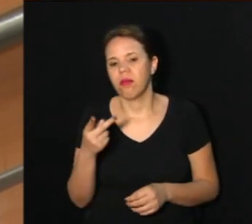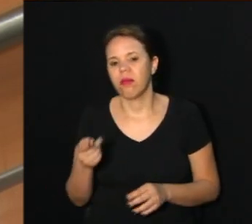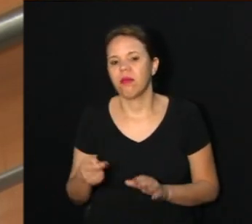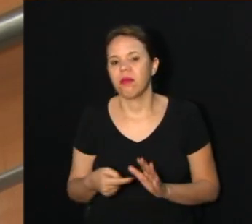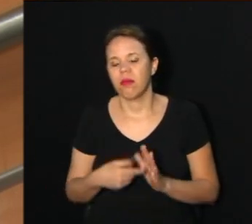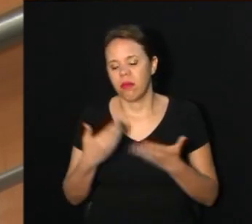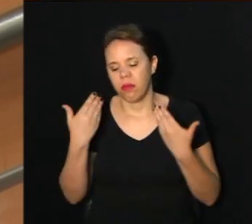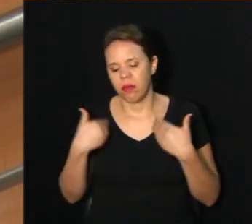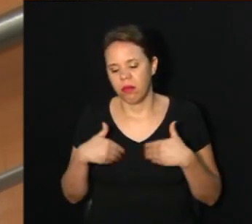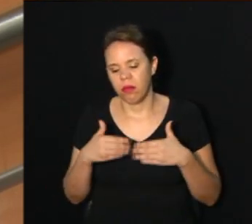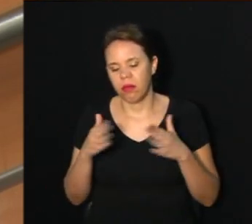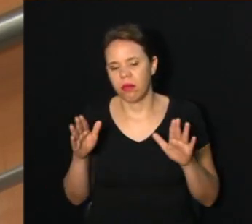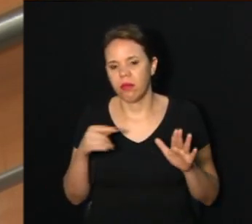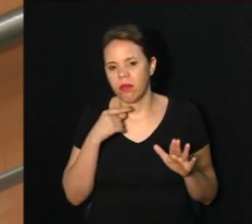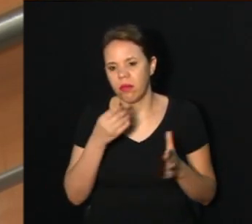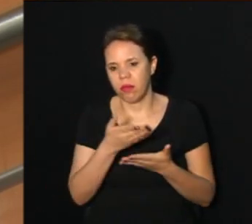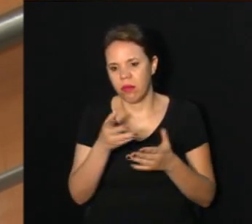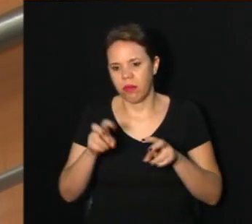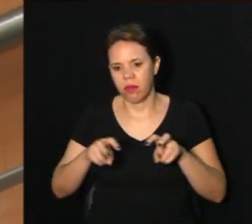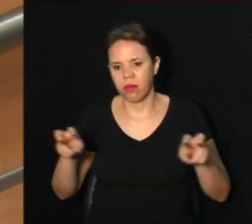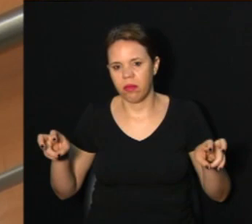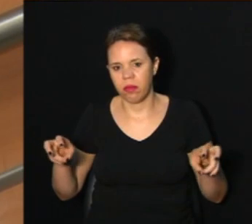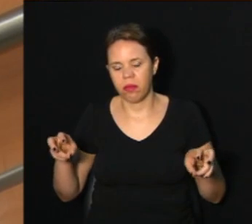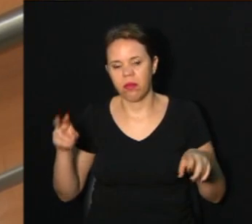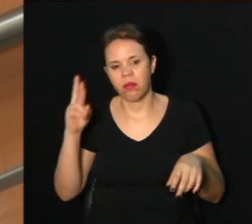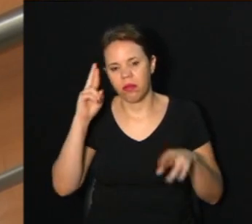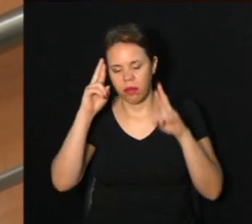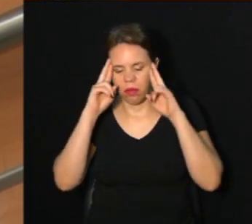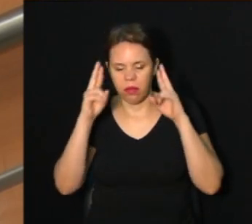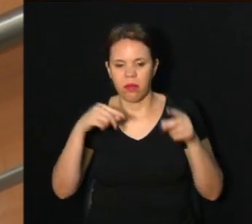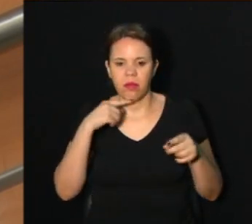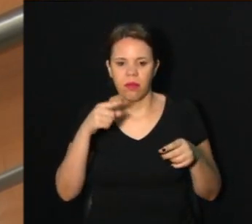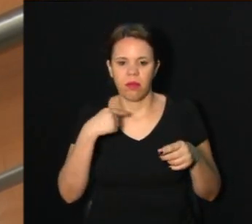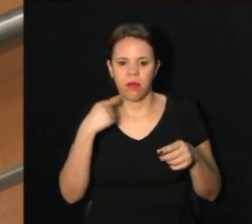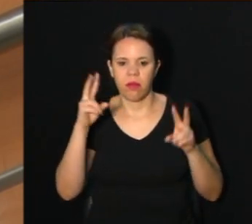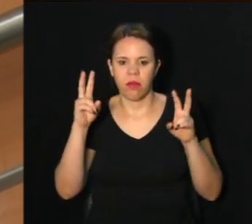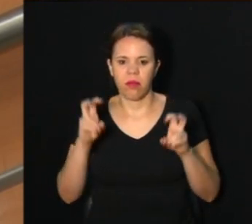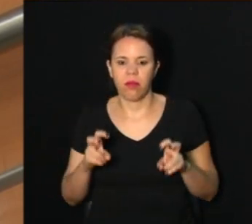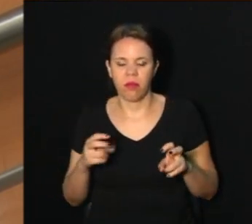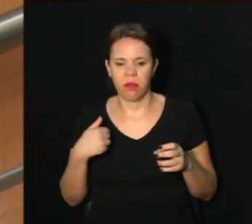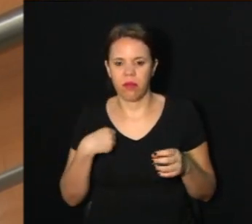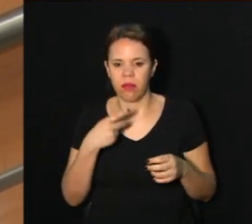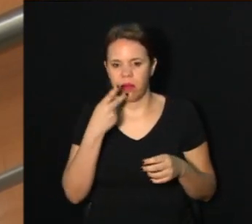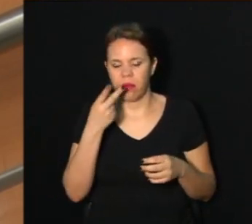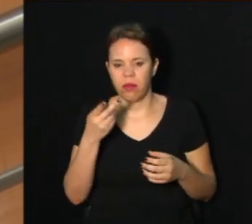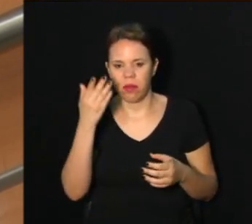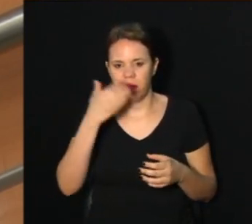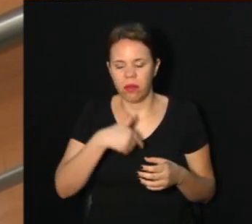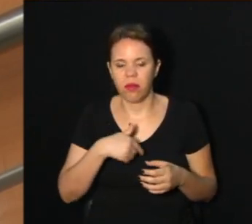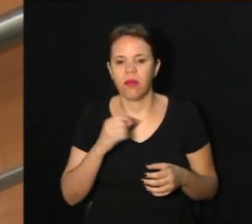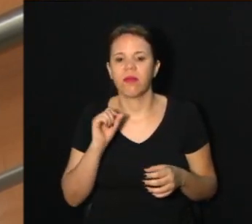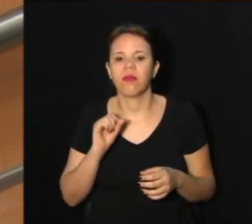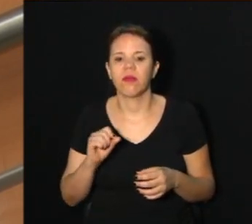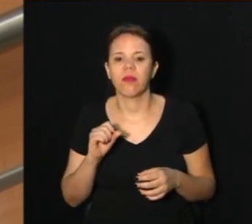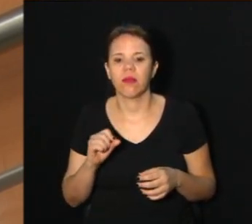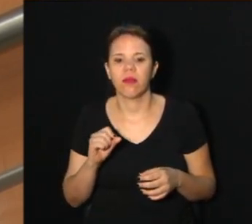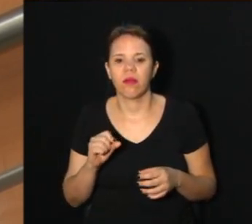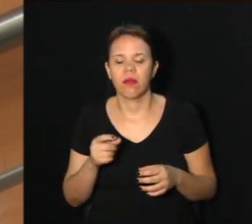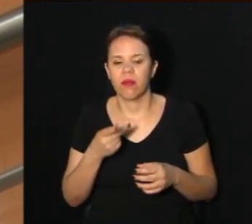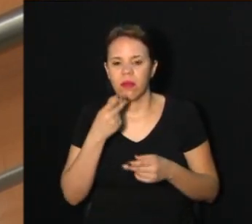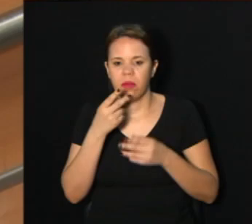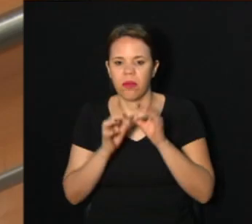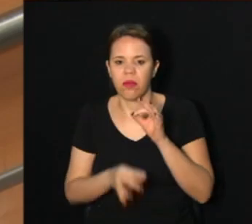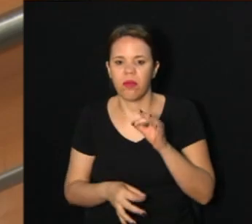coloco-me à disposição de Vossas Excelências para qualquer dúvida a respeito do que eu estou falando e do que explicitei